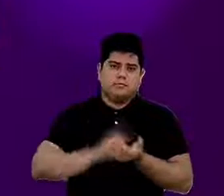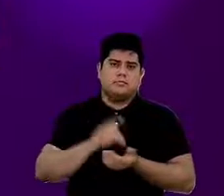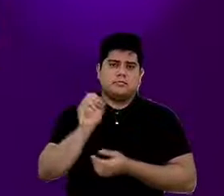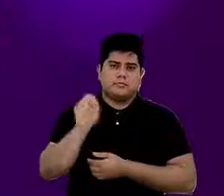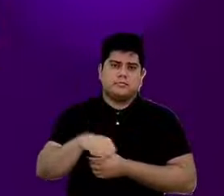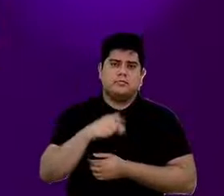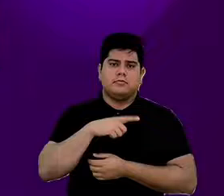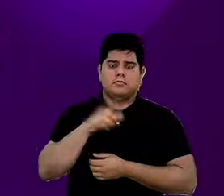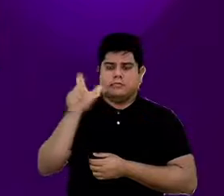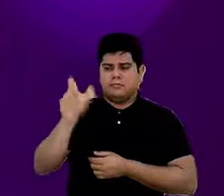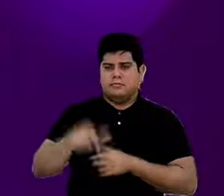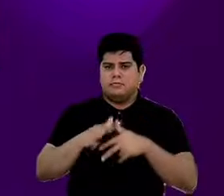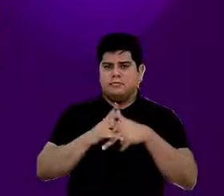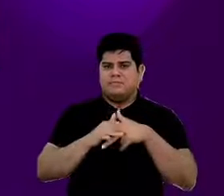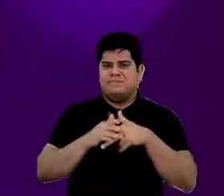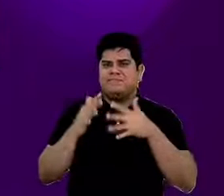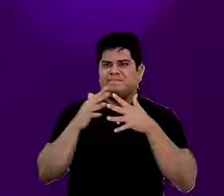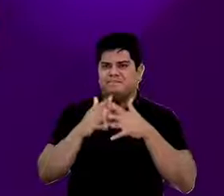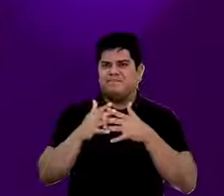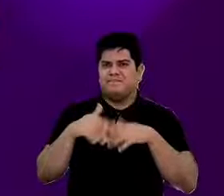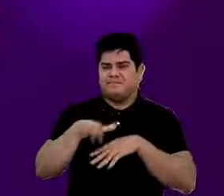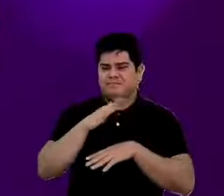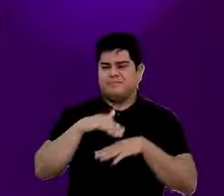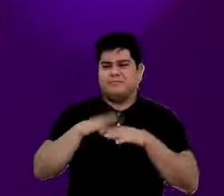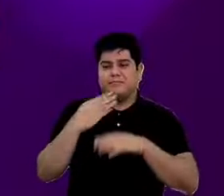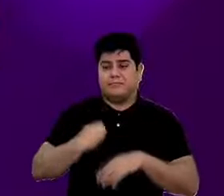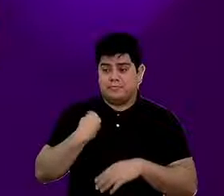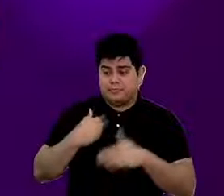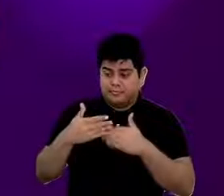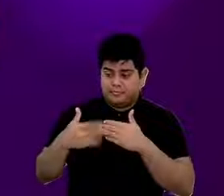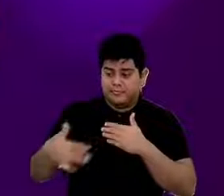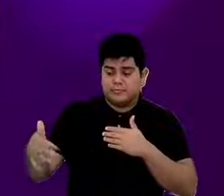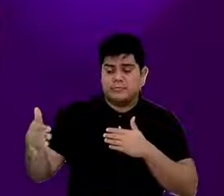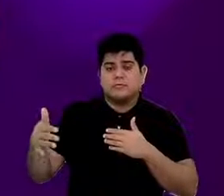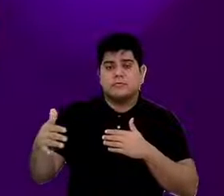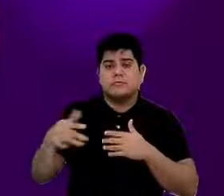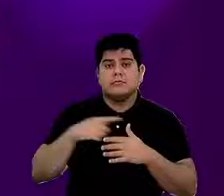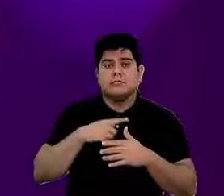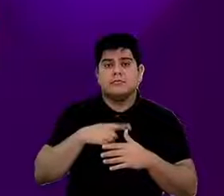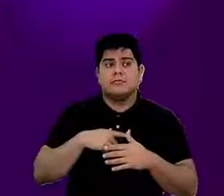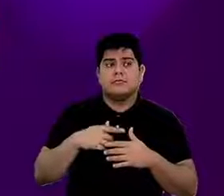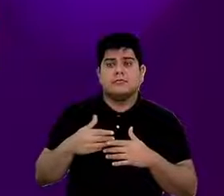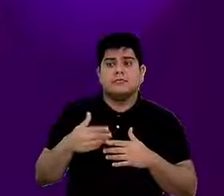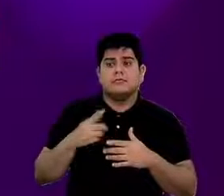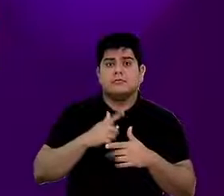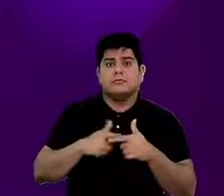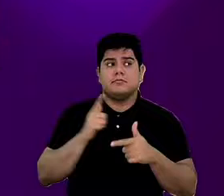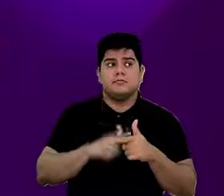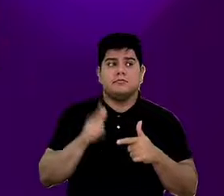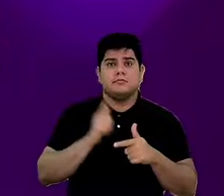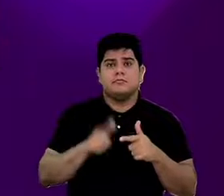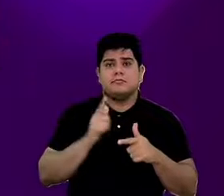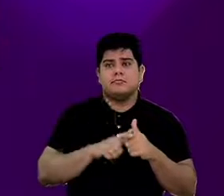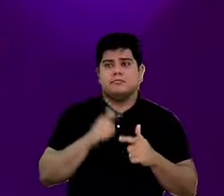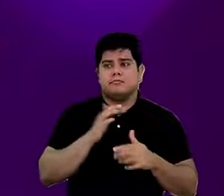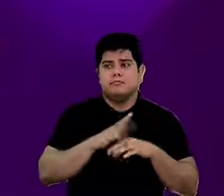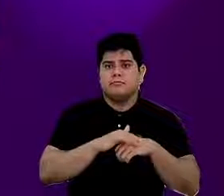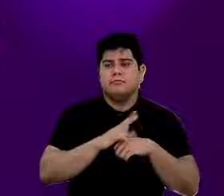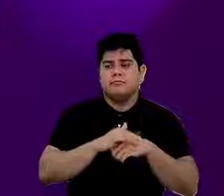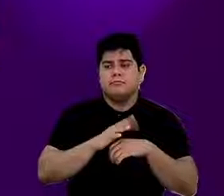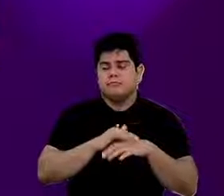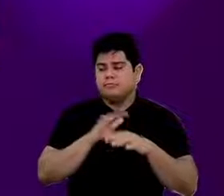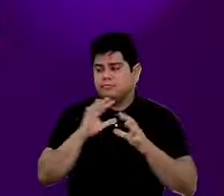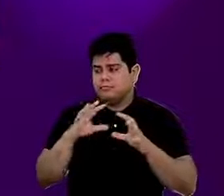pacientes estão mais complexos. Os pacientes vivem mais e, com isso, acumulam comorbidades que precisam ser olhadas de